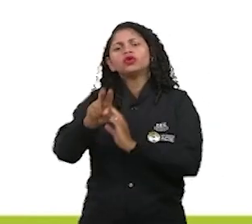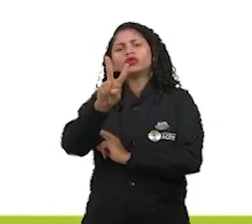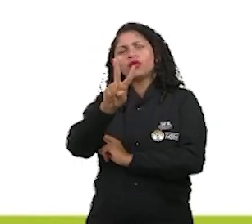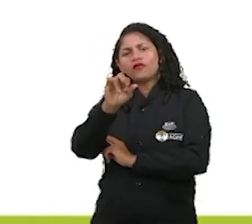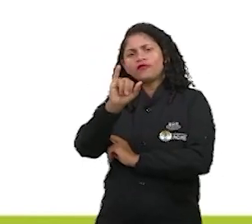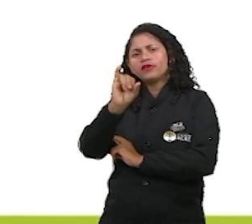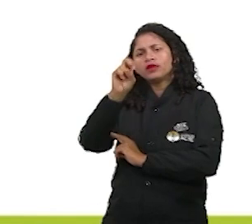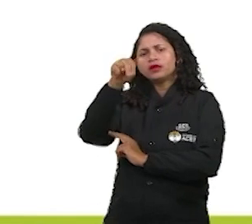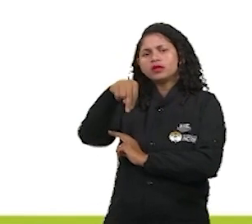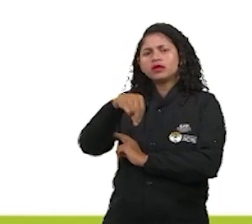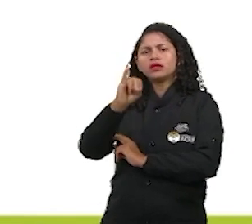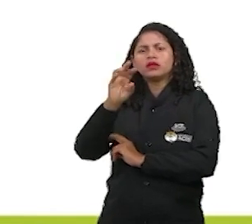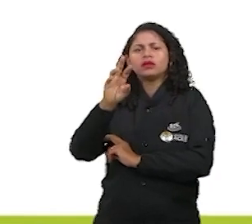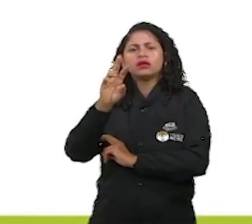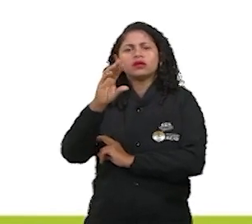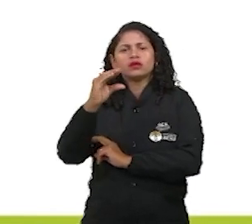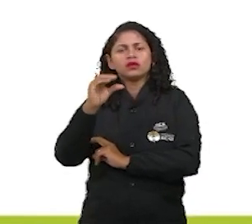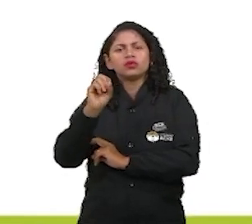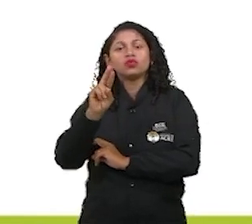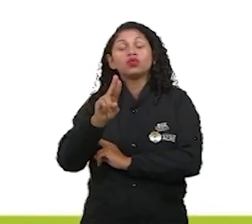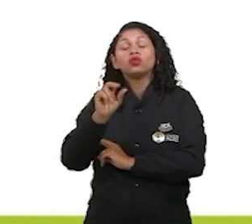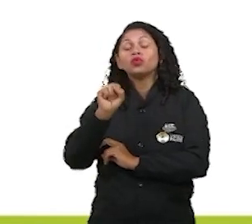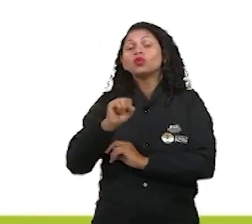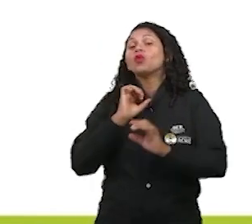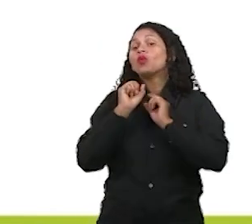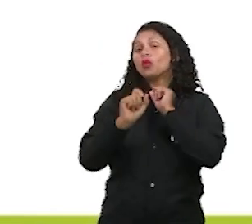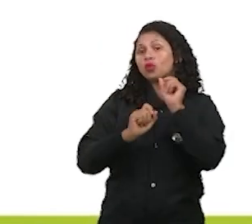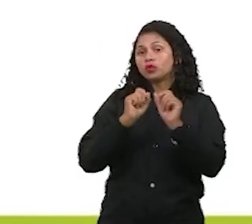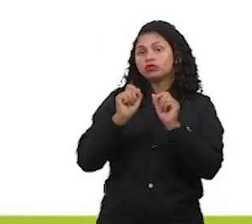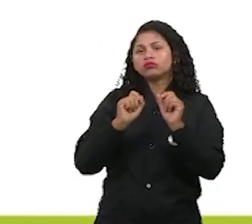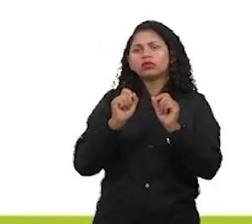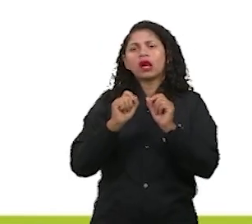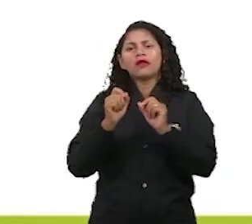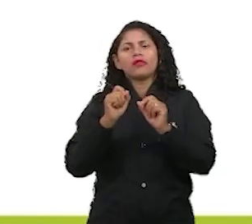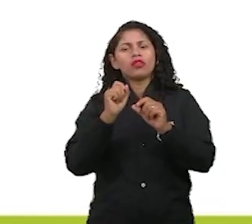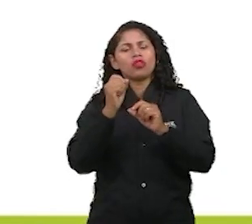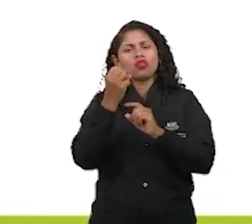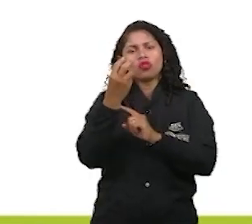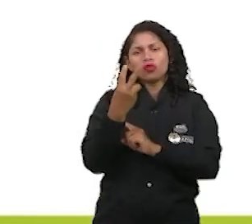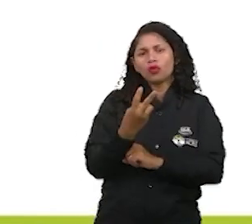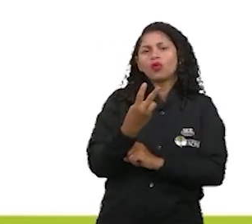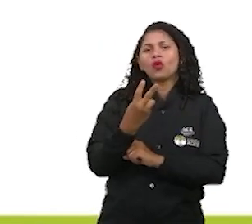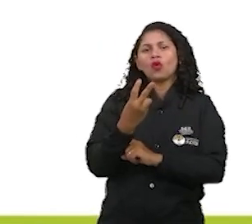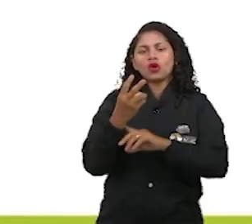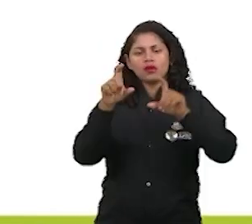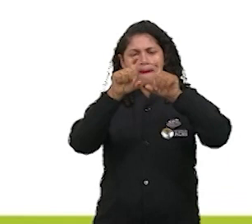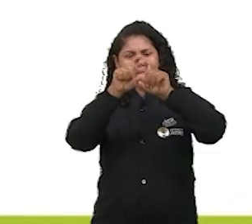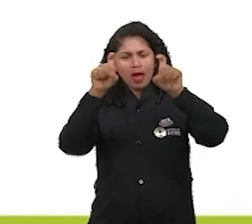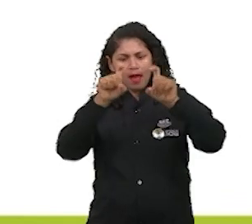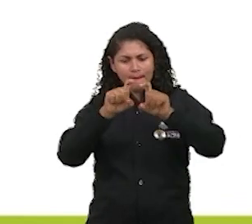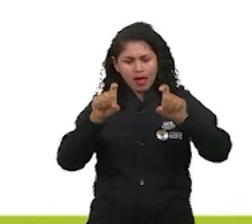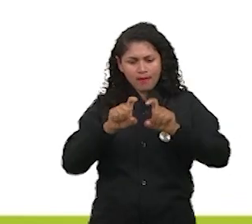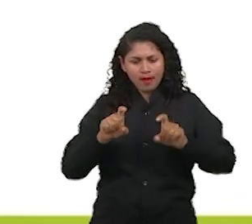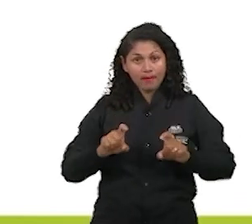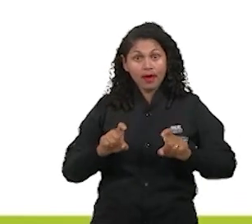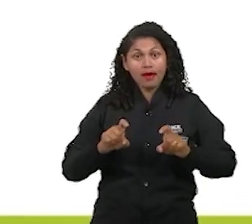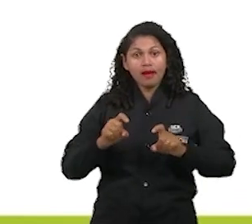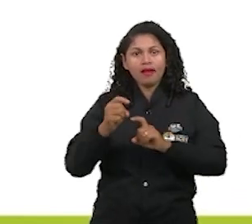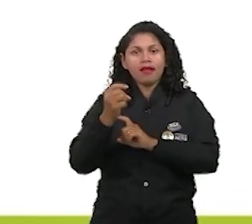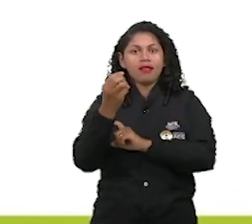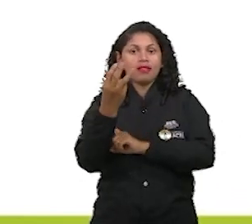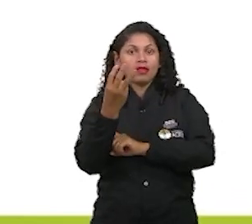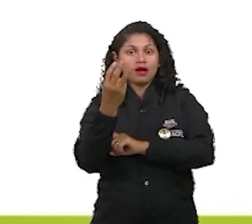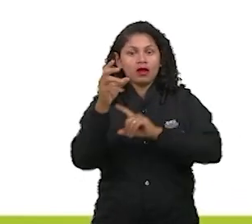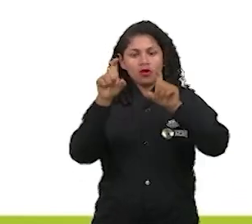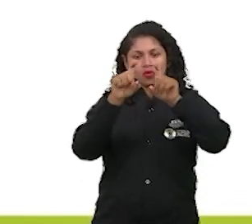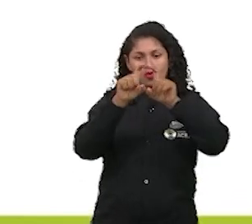sonetos, formada por 2 quartetos e 2 tercetos. Além disso, nesse período nota-se nos poemas. O que